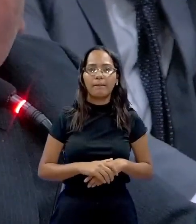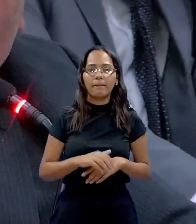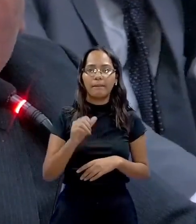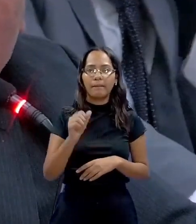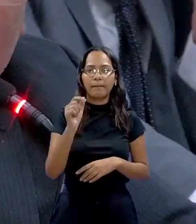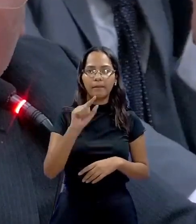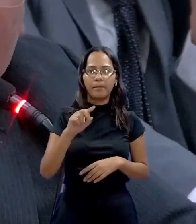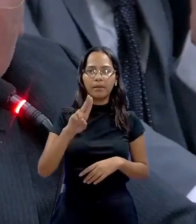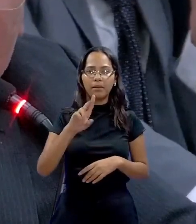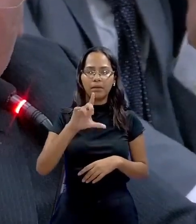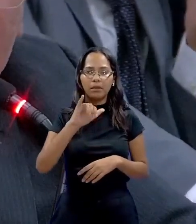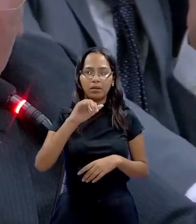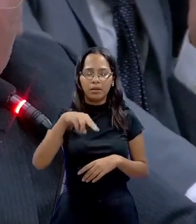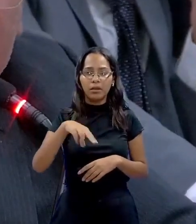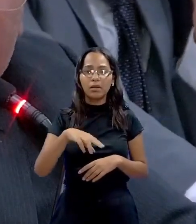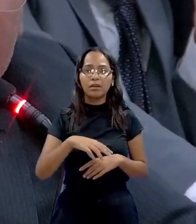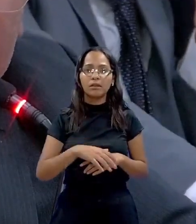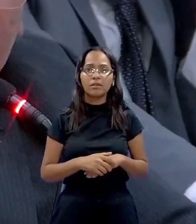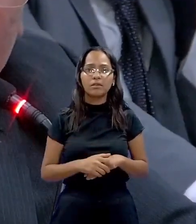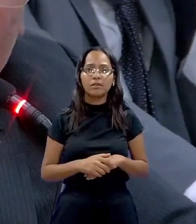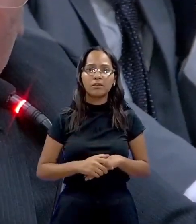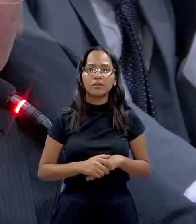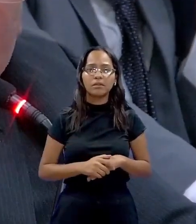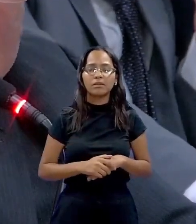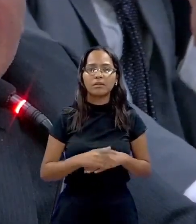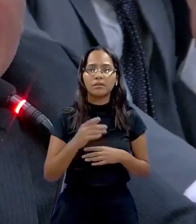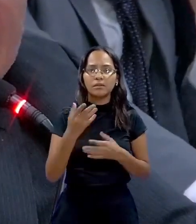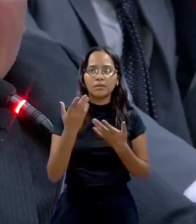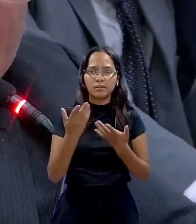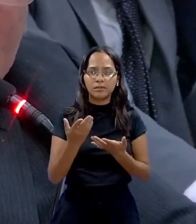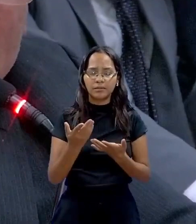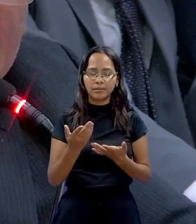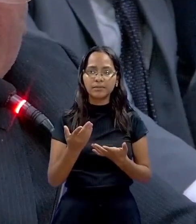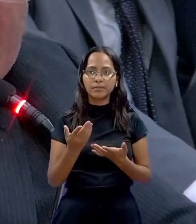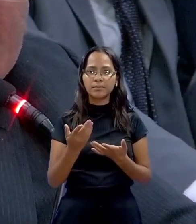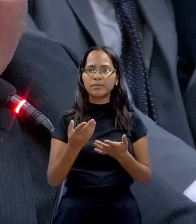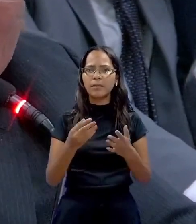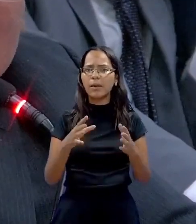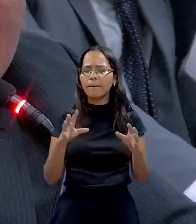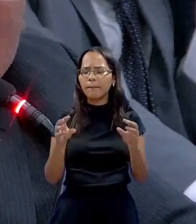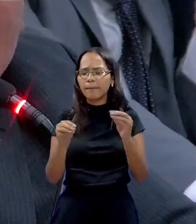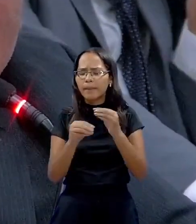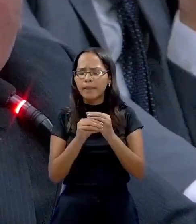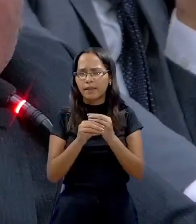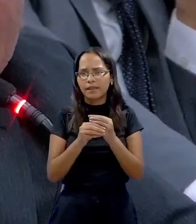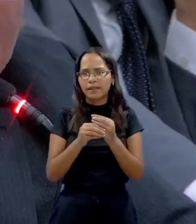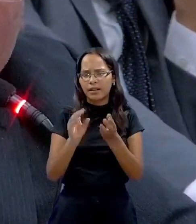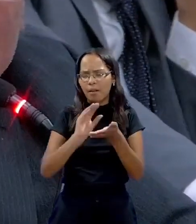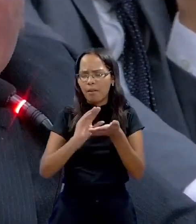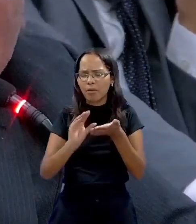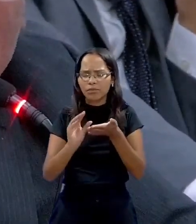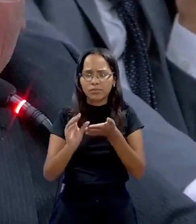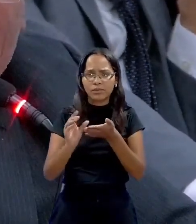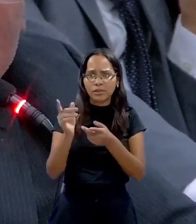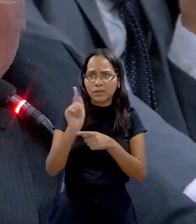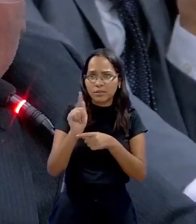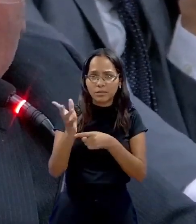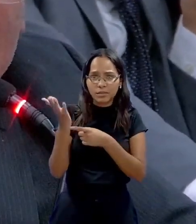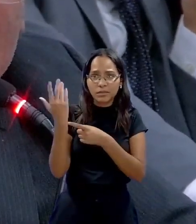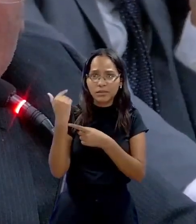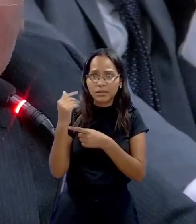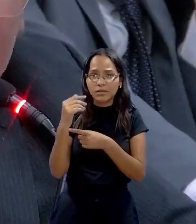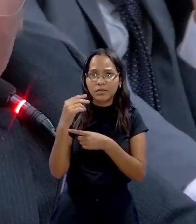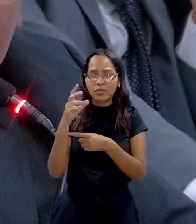estava inaugurando uma praça, presidente Kennedy de Novo Mundo, de emenda impositiva da gestão passada do ex-vereador Felisberto